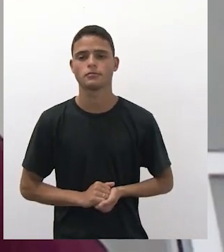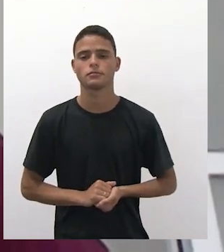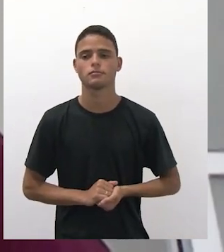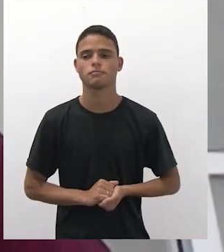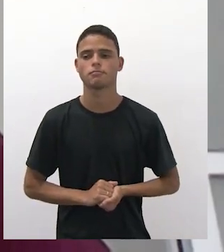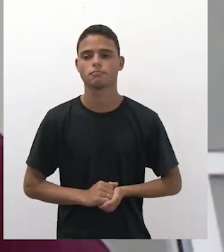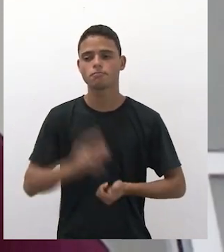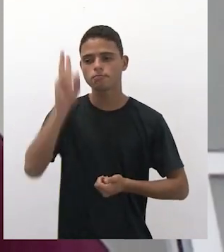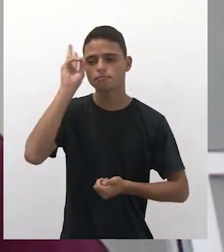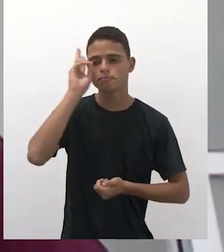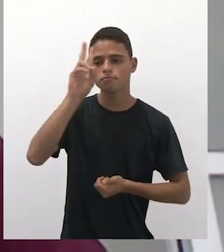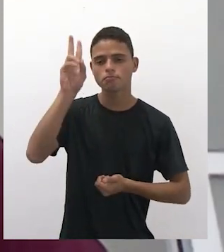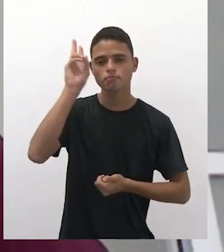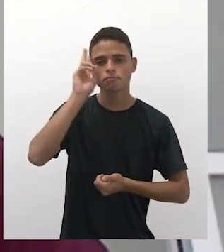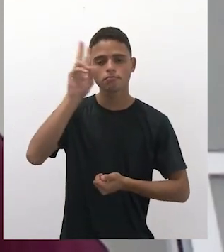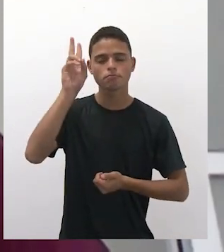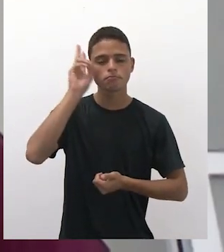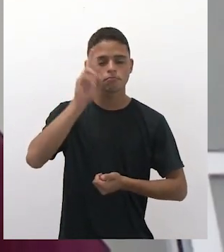Memória oral.